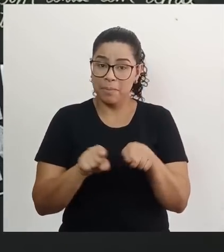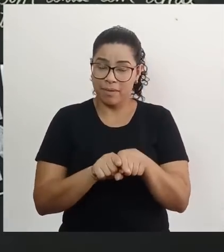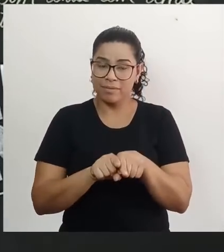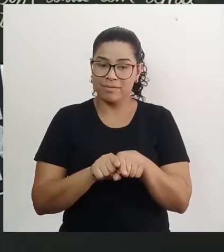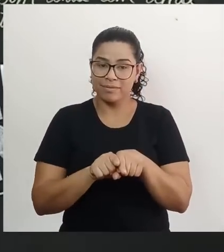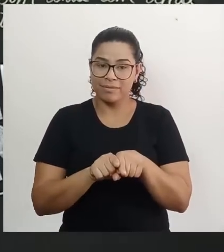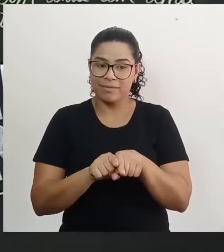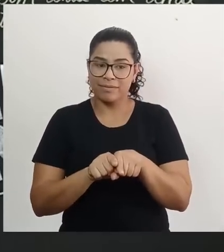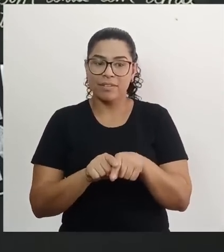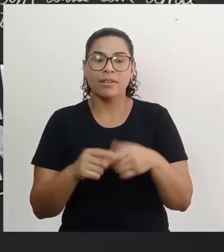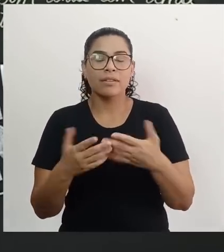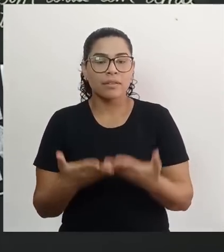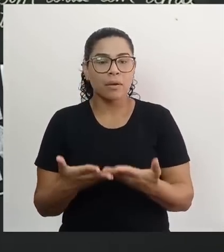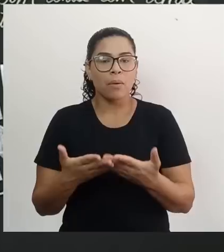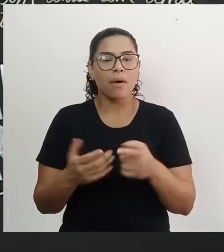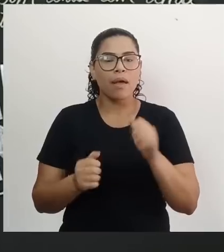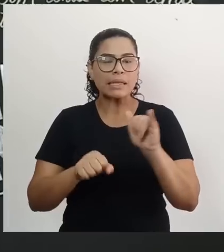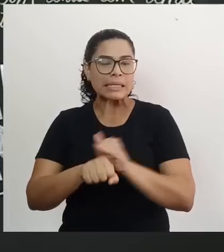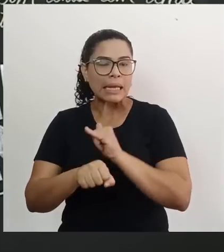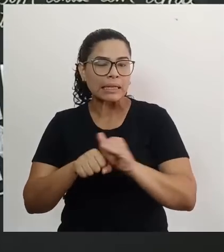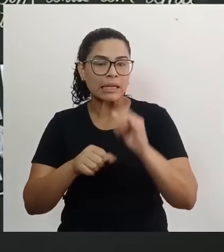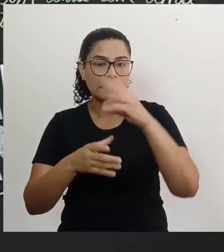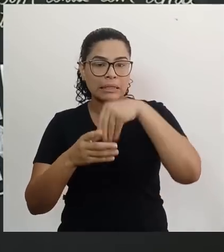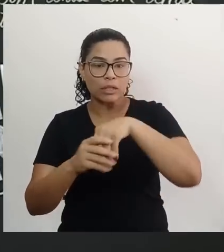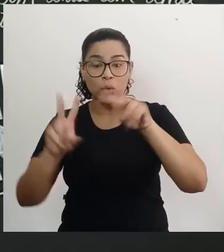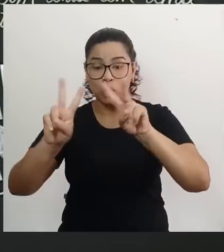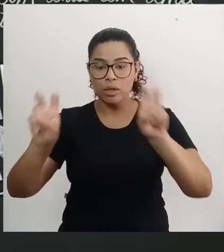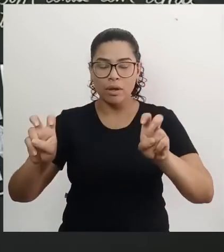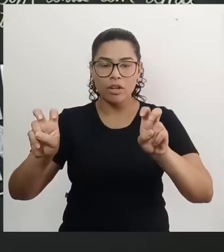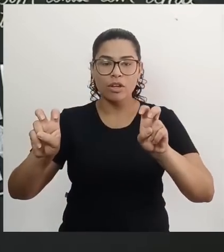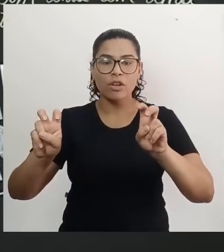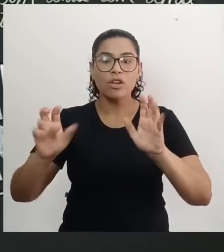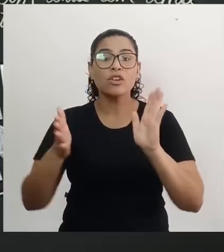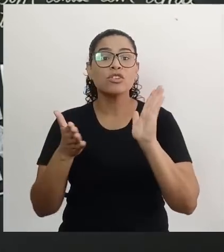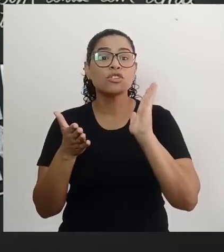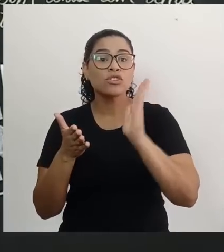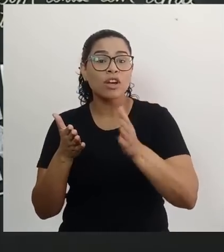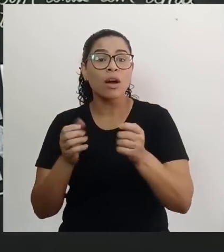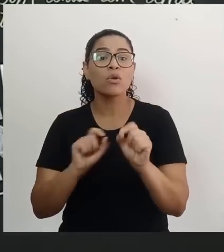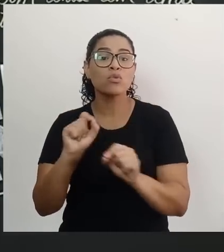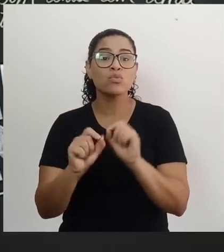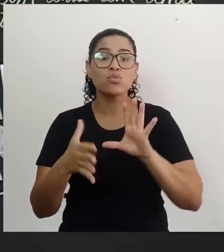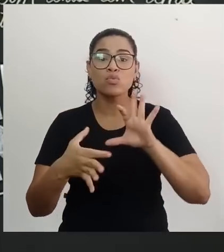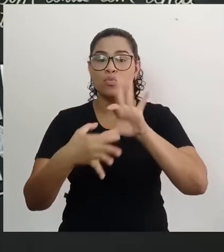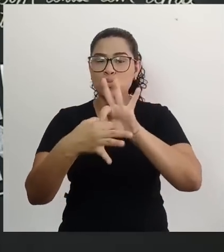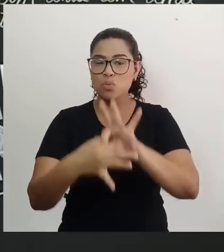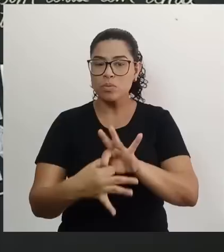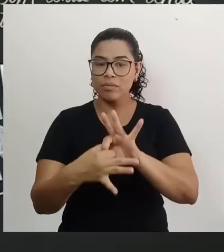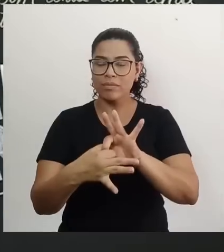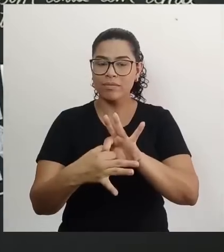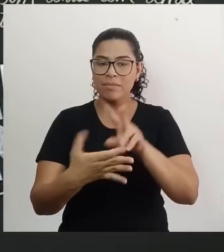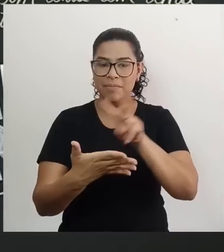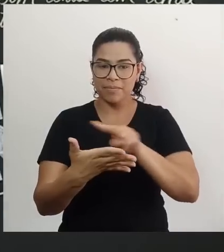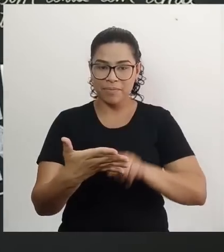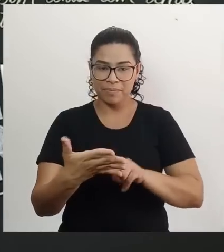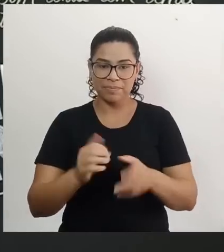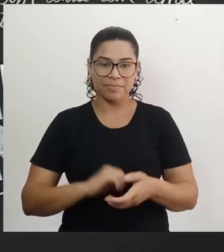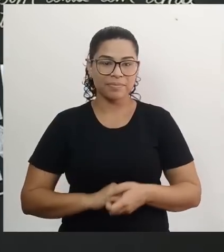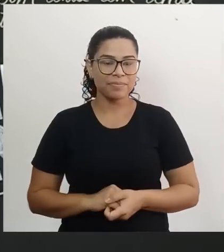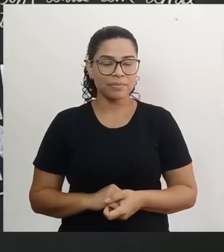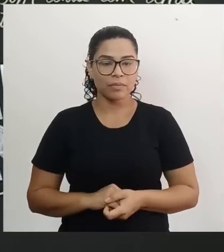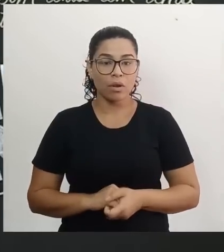Essa estratégia do título é bem interessante porque ela já envolve o leitor no texto. Os acontecimentos do último